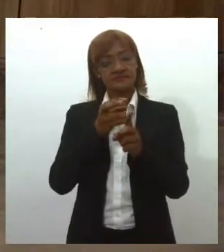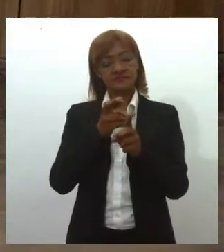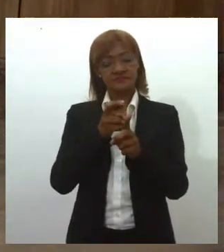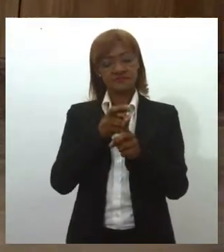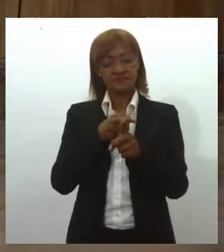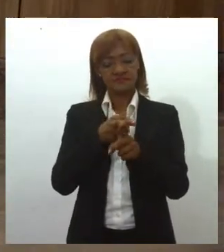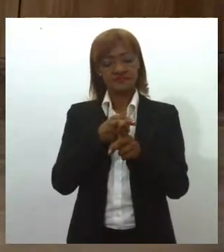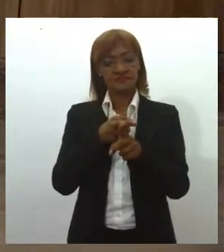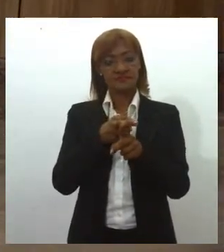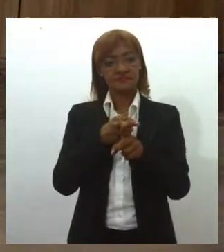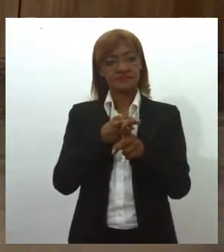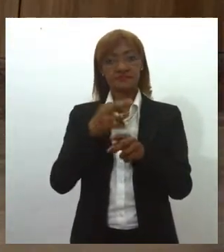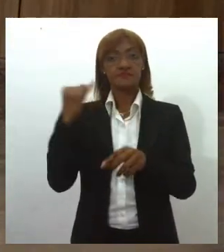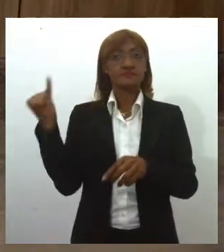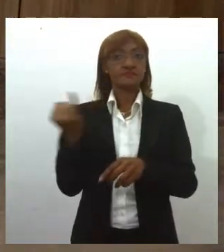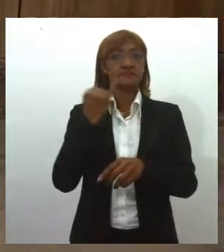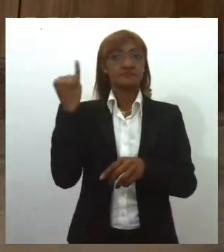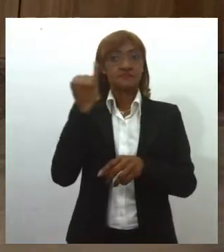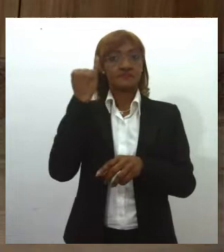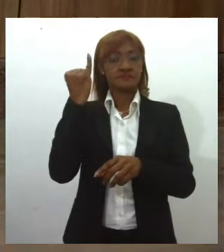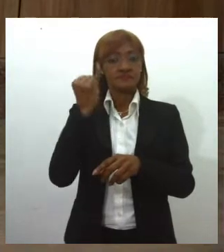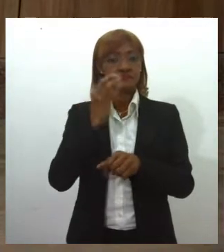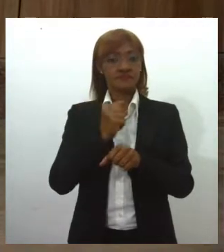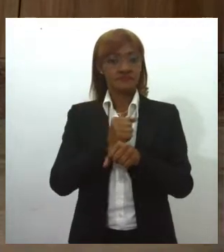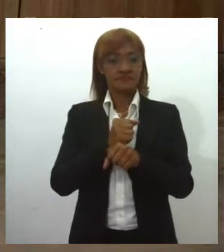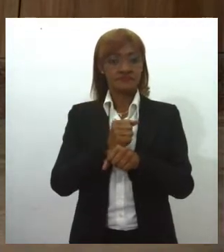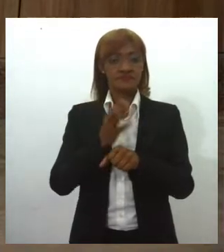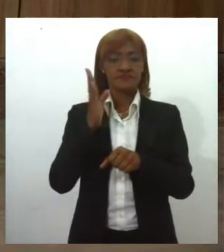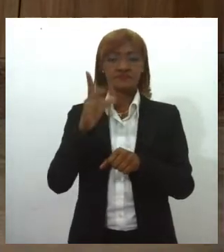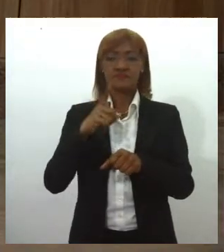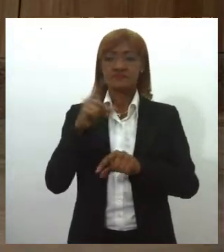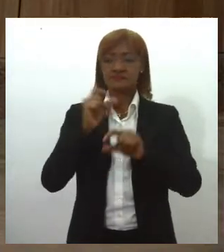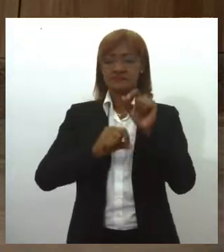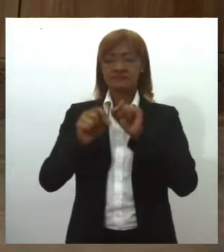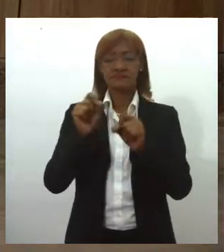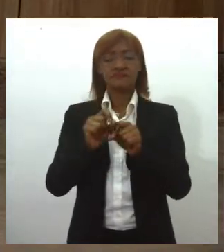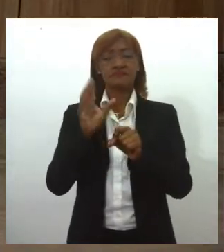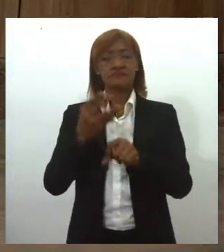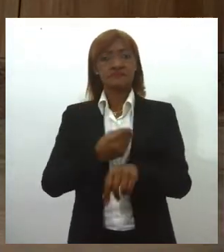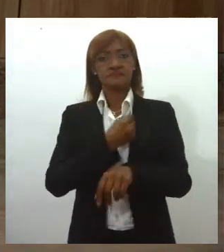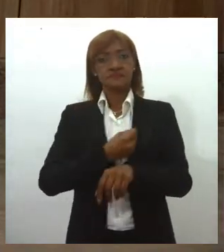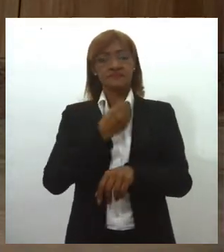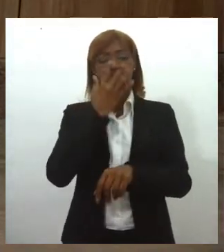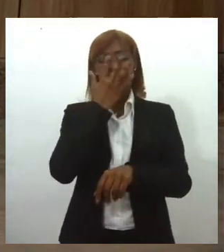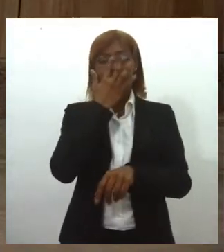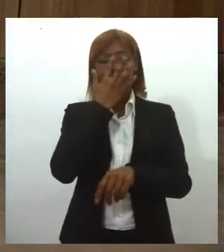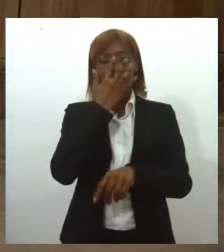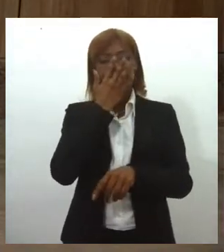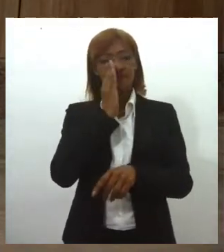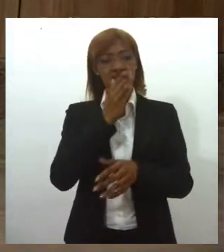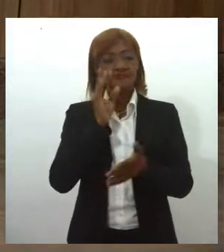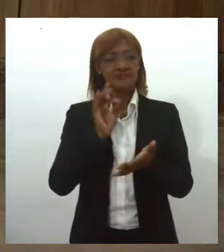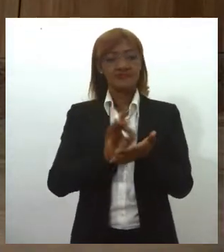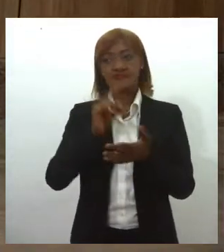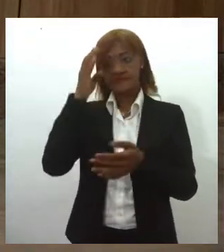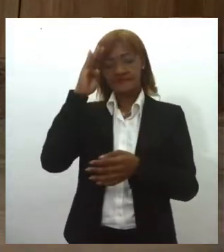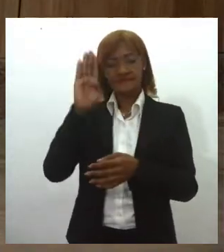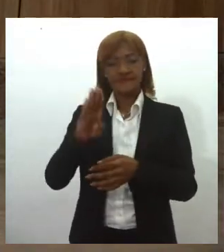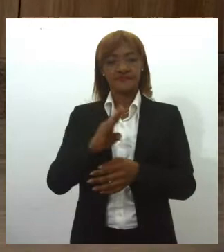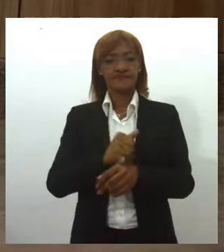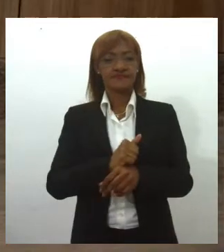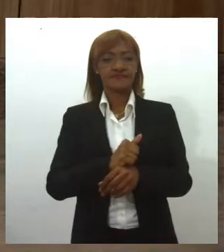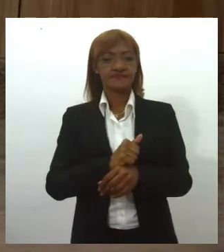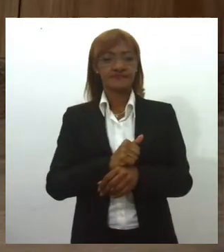da prevenção. A gente trabalhar com a prevenção em tudo na nossa vida, Cátia, é fundamental, principalmente com a saúde, né? Muito